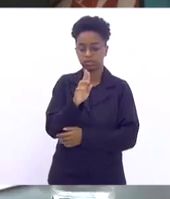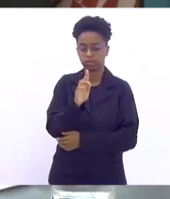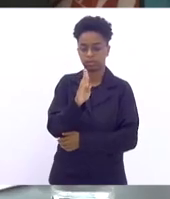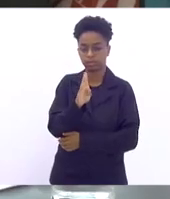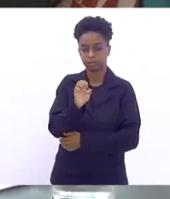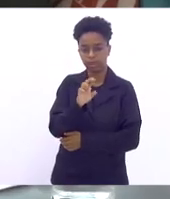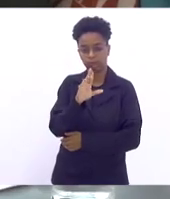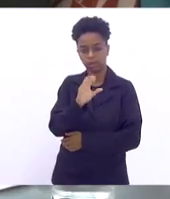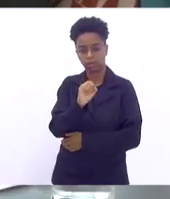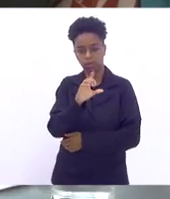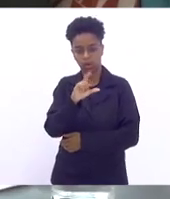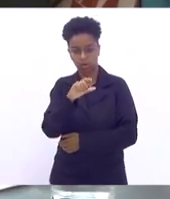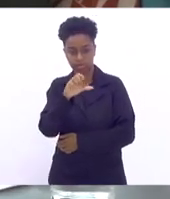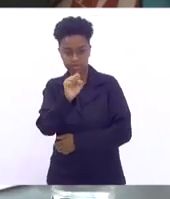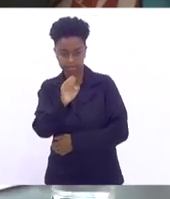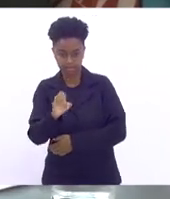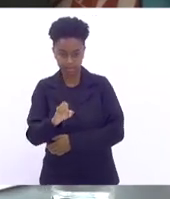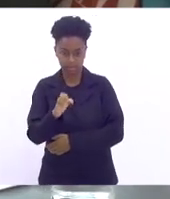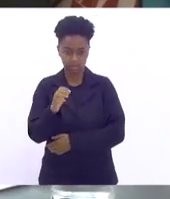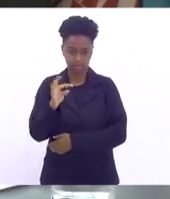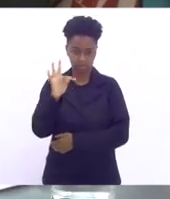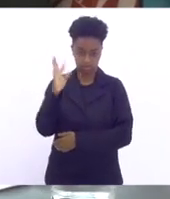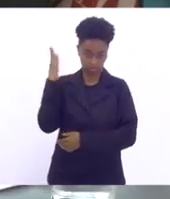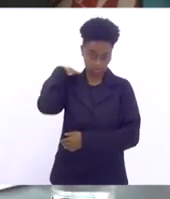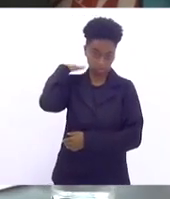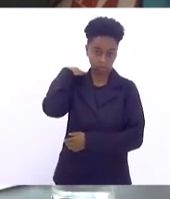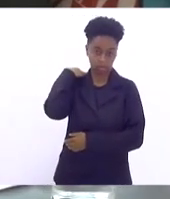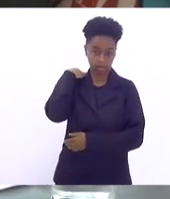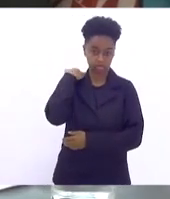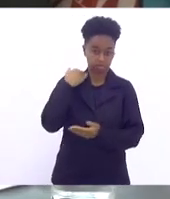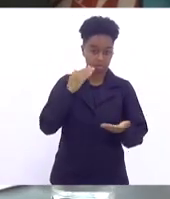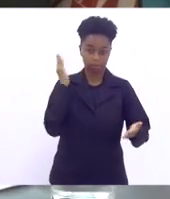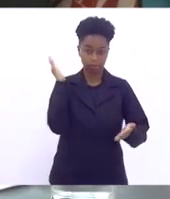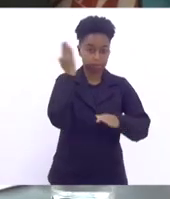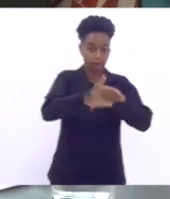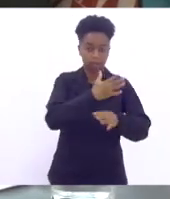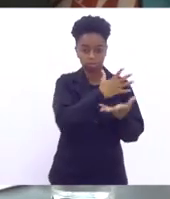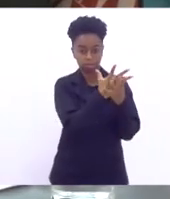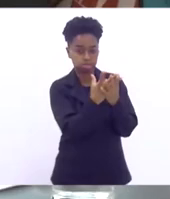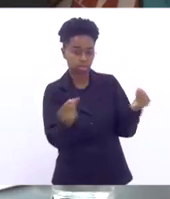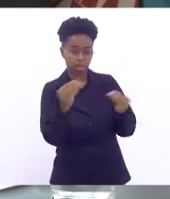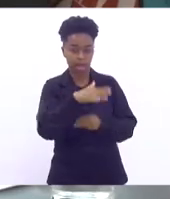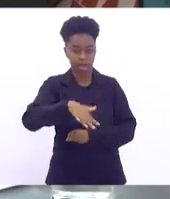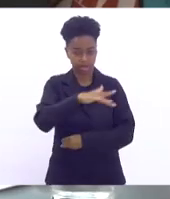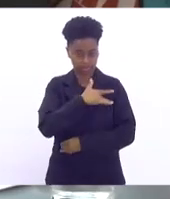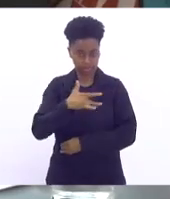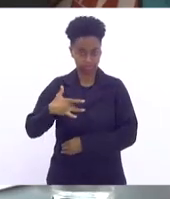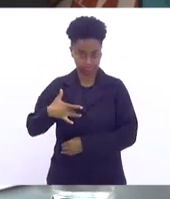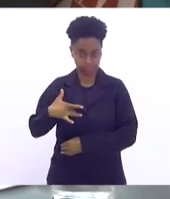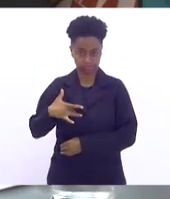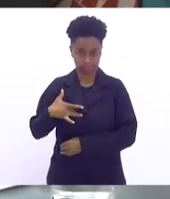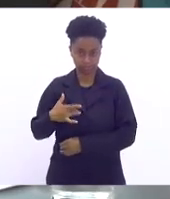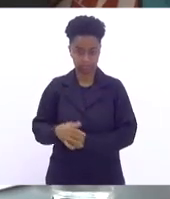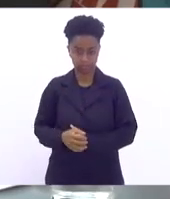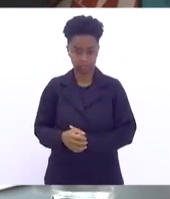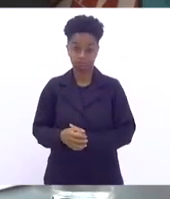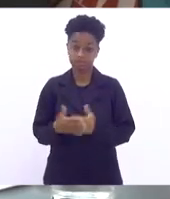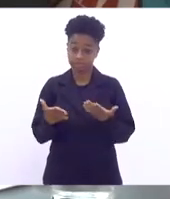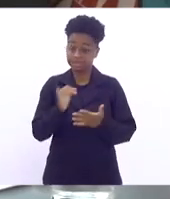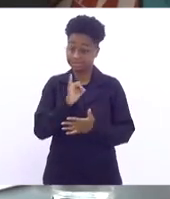se a gente vai abrir um debate nessa frente sobre esse tema erradicação da